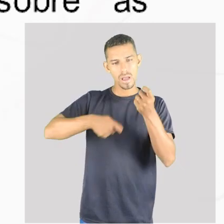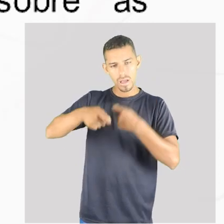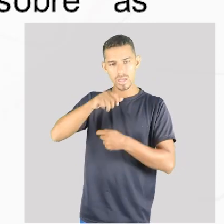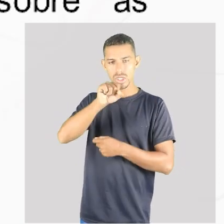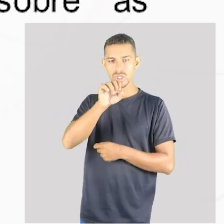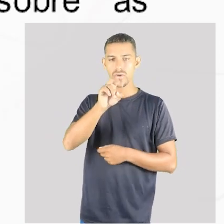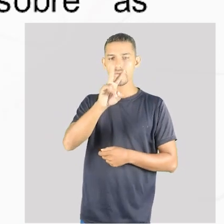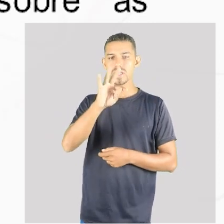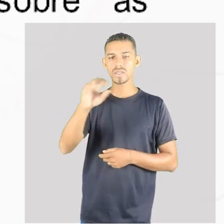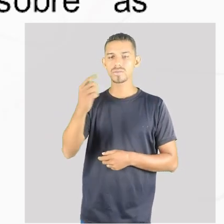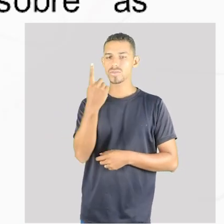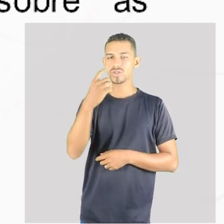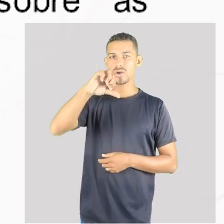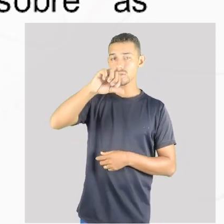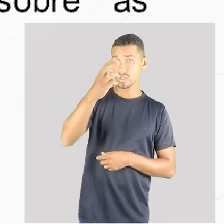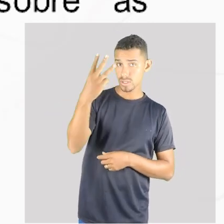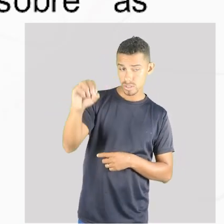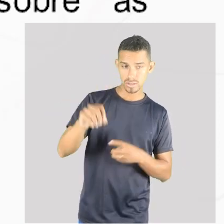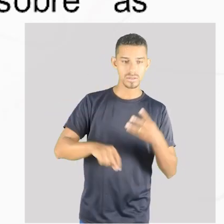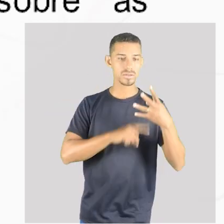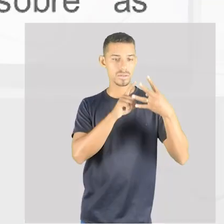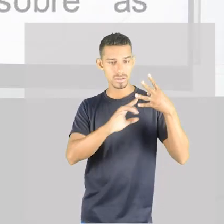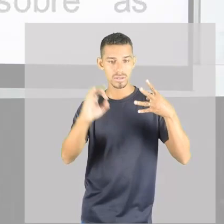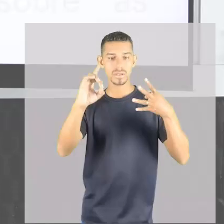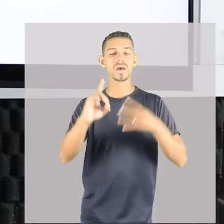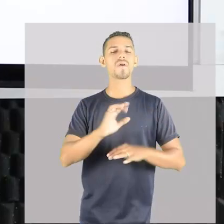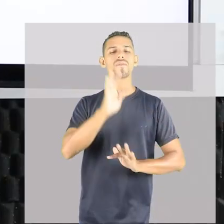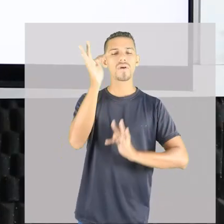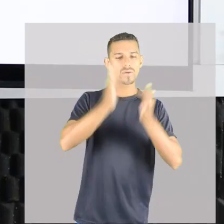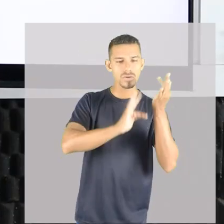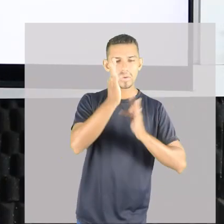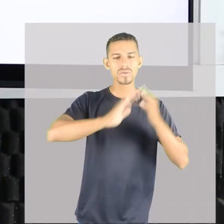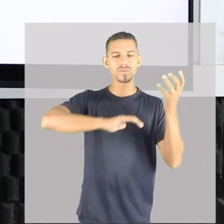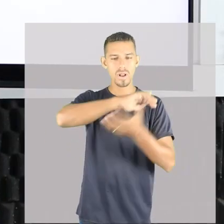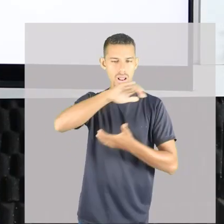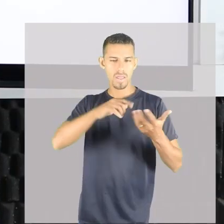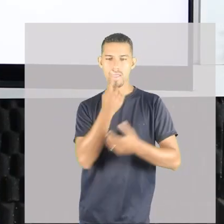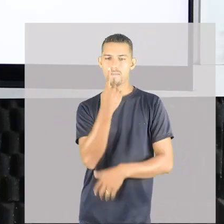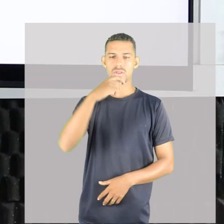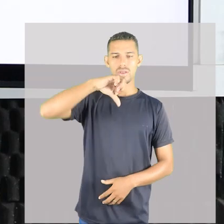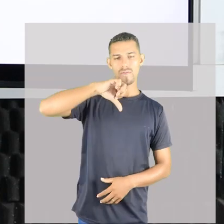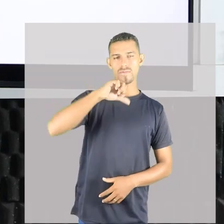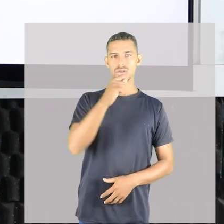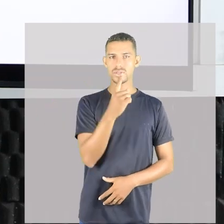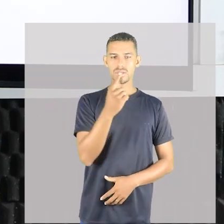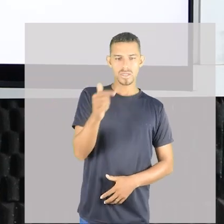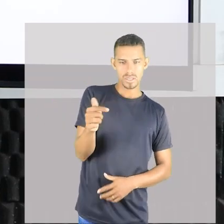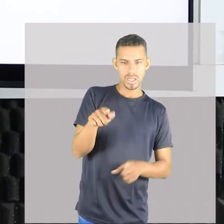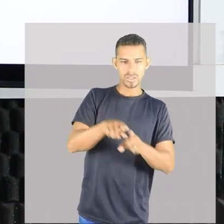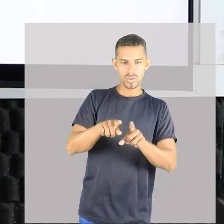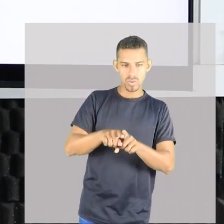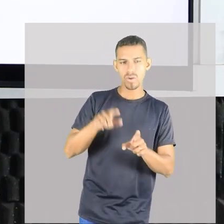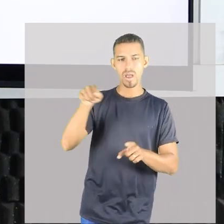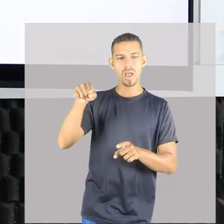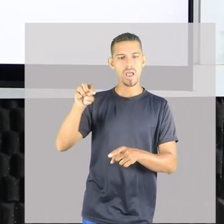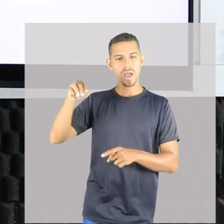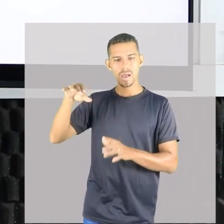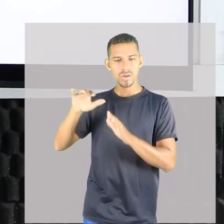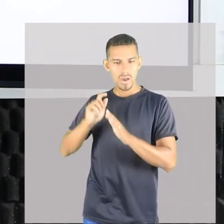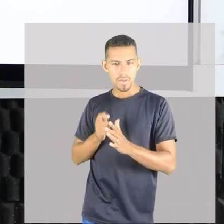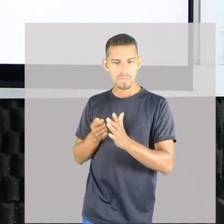1930. Letra D. Da Revolução de Fevereiro de 1917, pois os mencheviques apostaram na reestruturação da